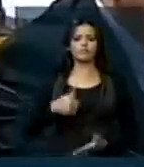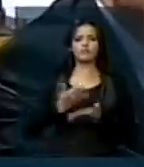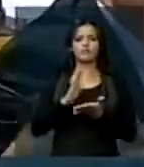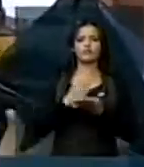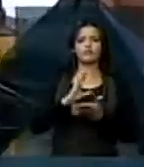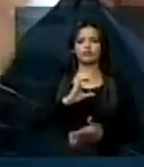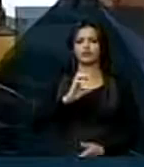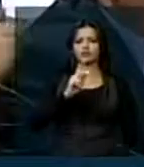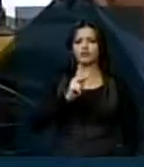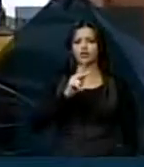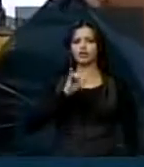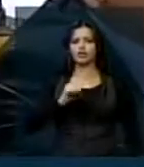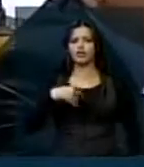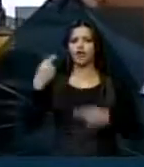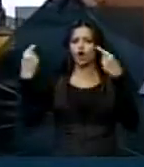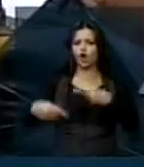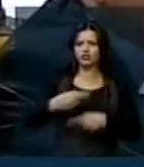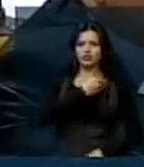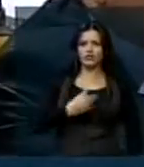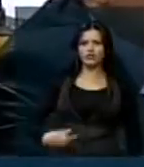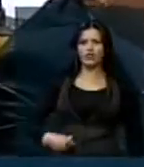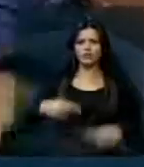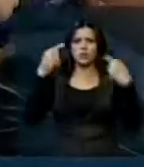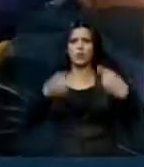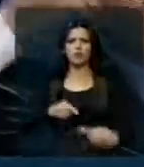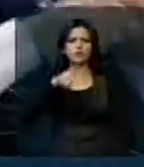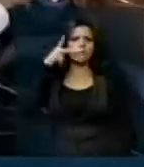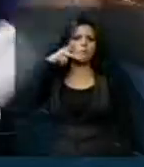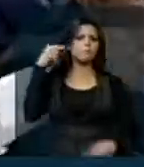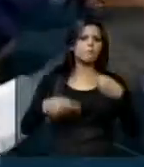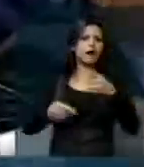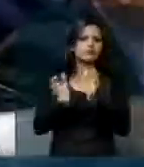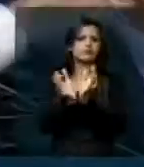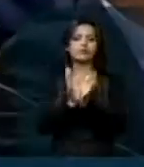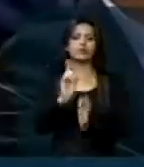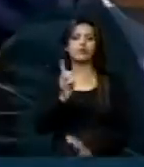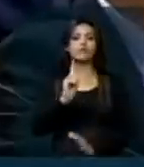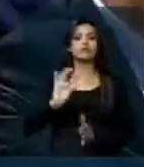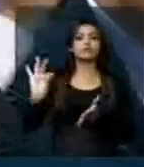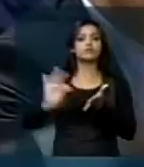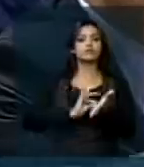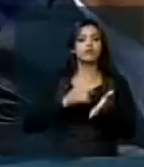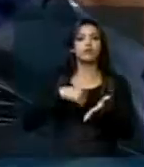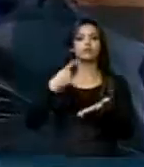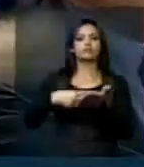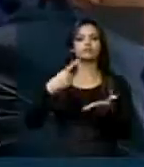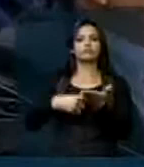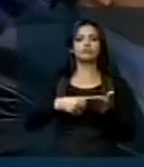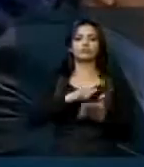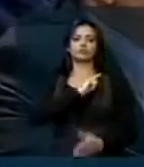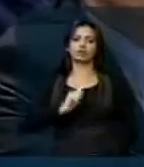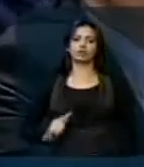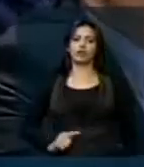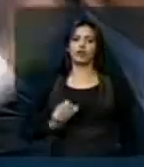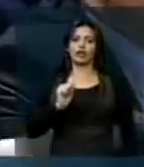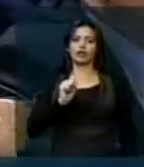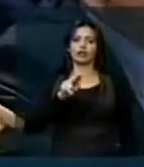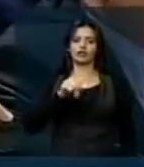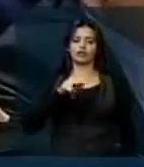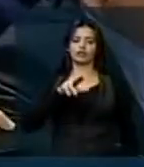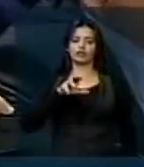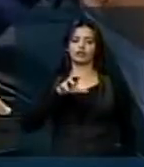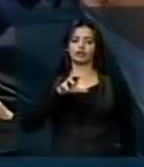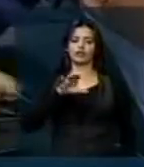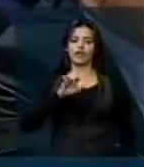CPI contra governo ou contra partido. Nós assinamos o requerimento de convocação do Marconi Perillo, do Aguinaldo